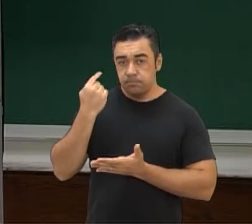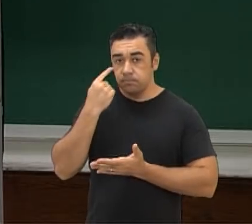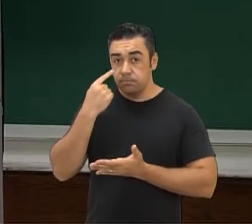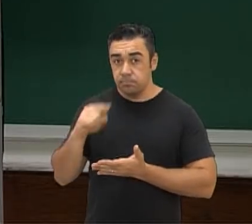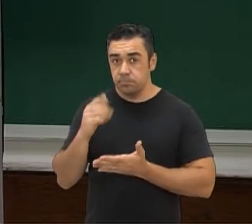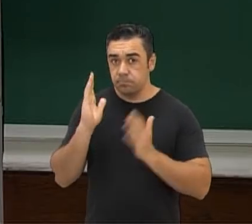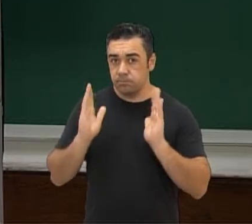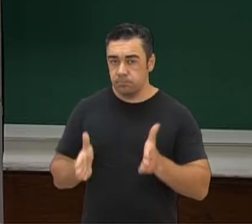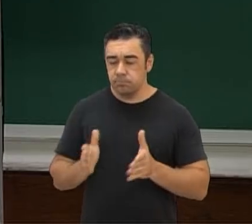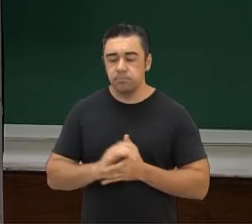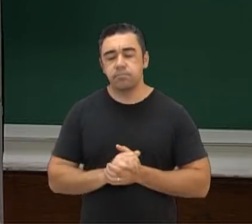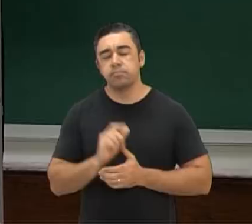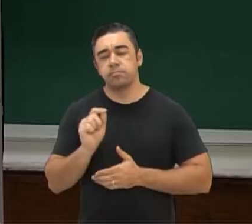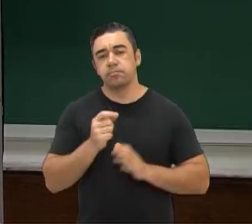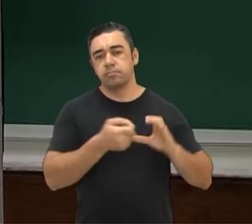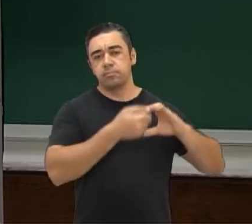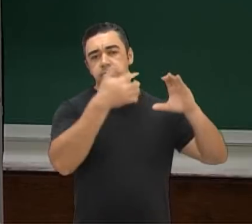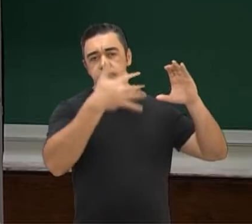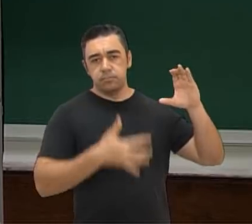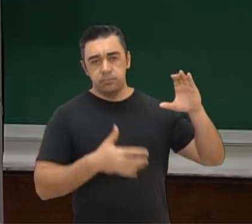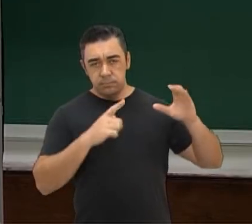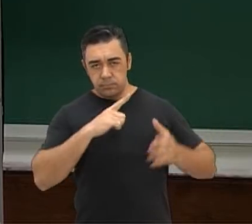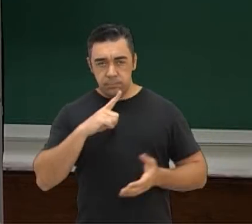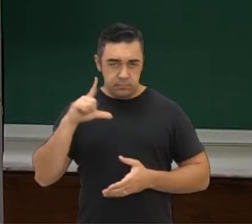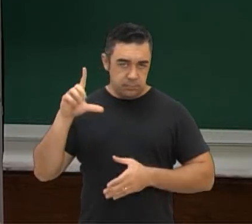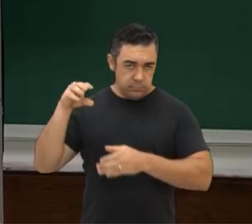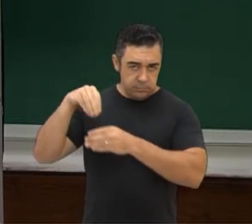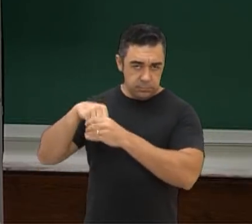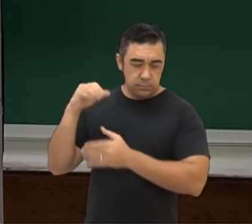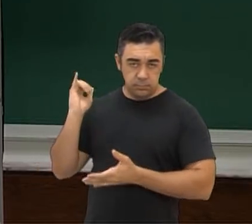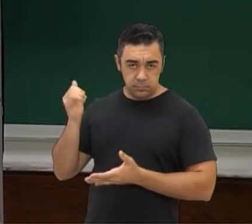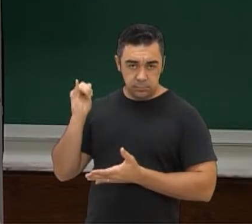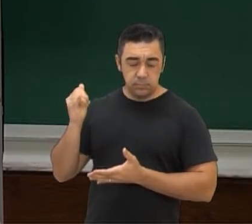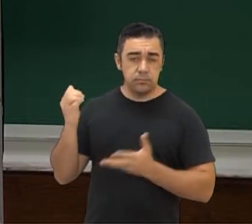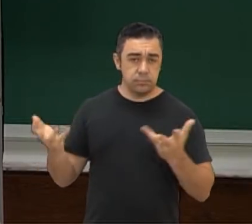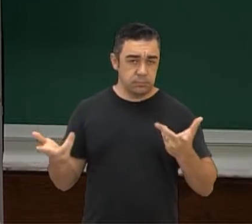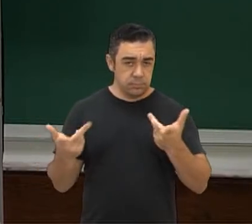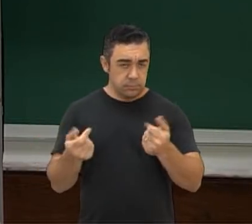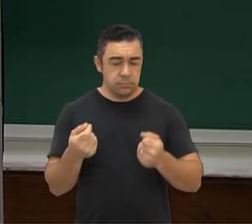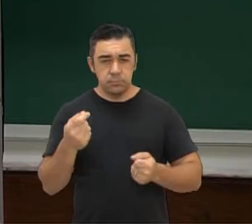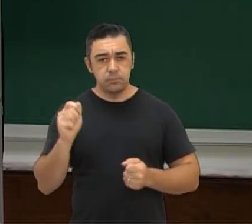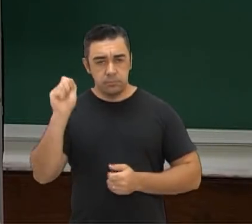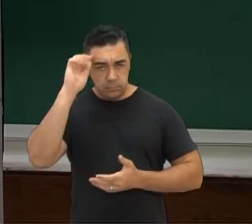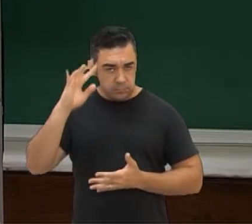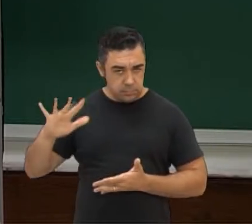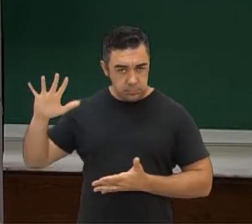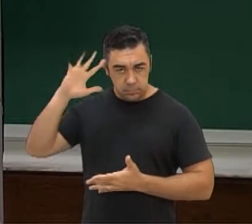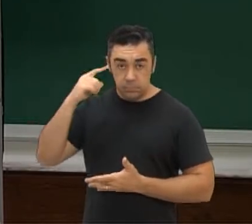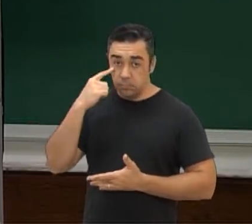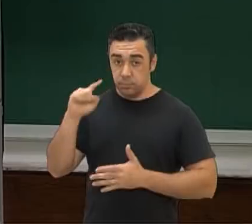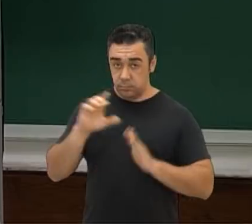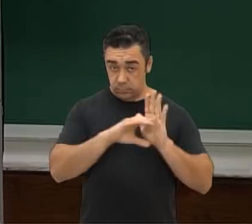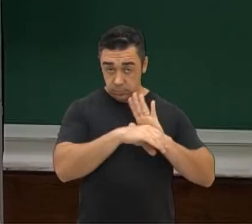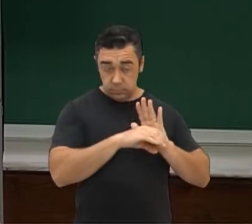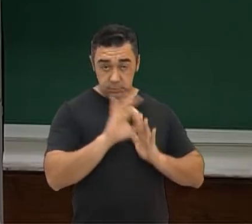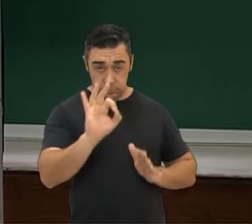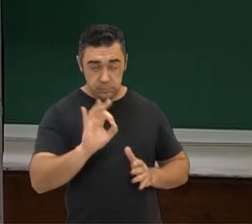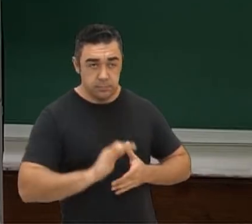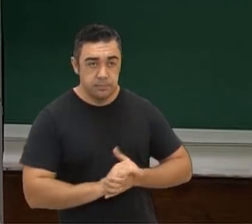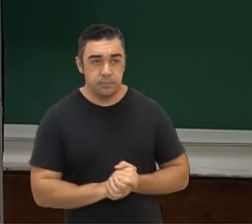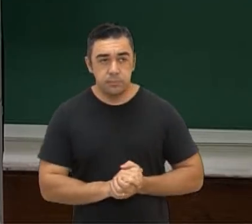né, algumas características que compõem o conto maravilhoso. Hoje a gente aprofunda um pouquinho esses conceitos, ok?